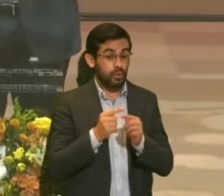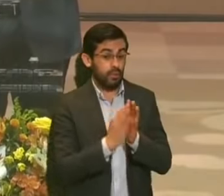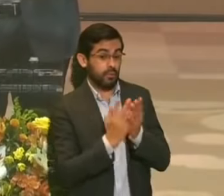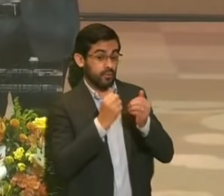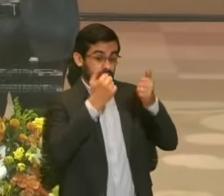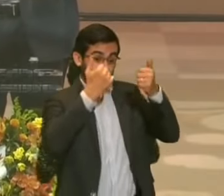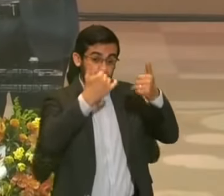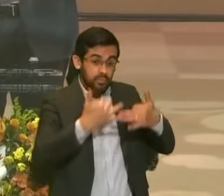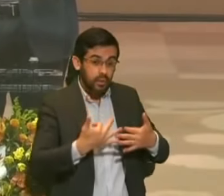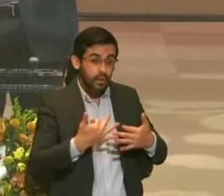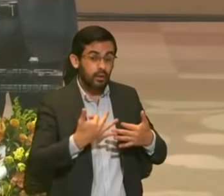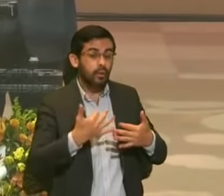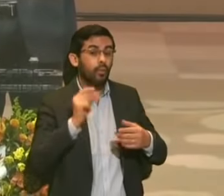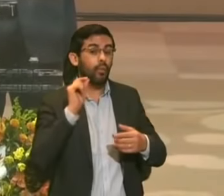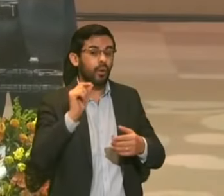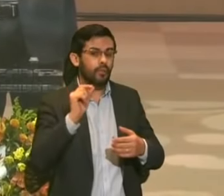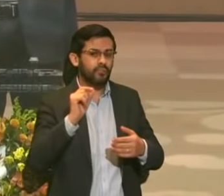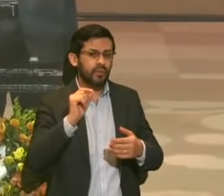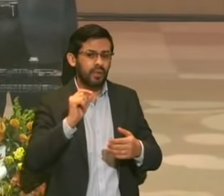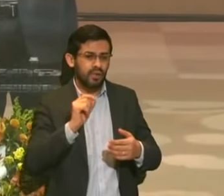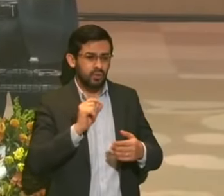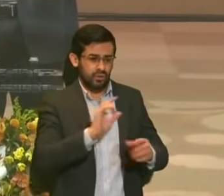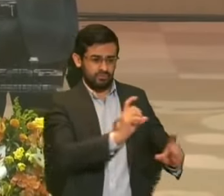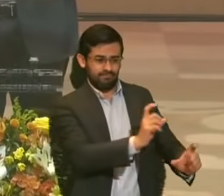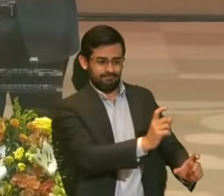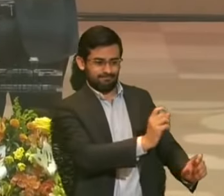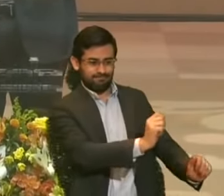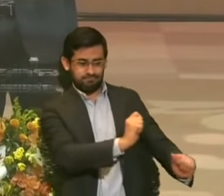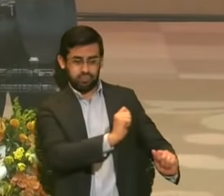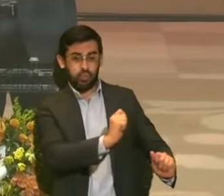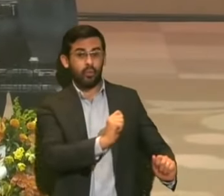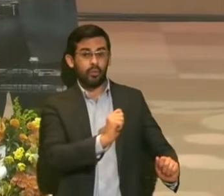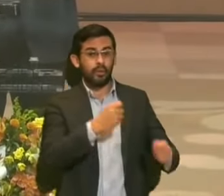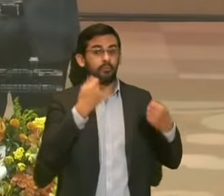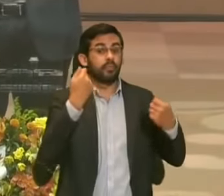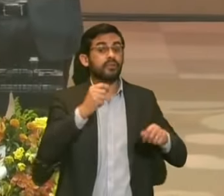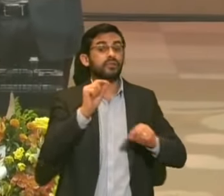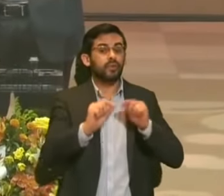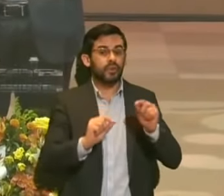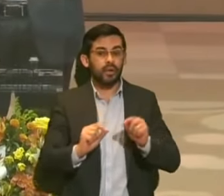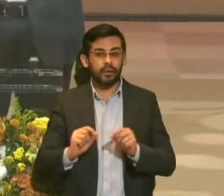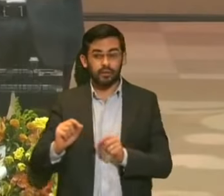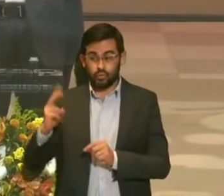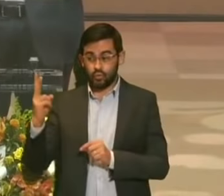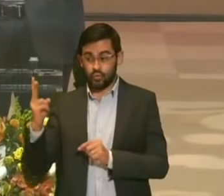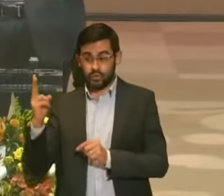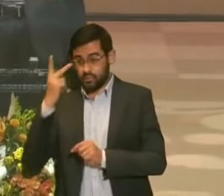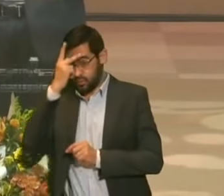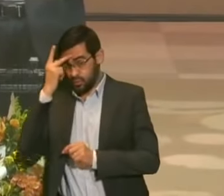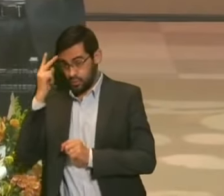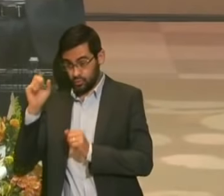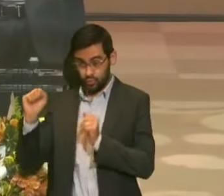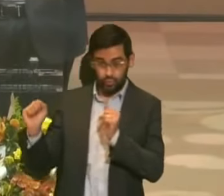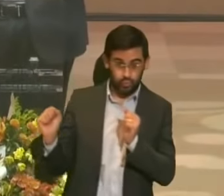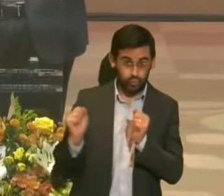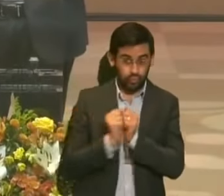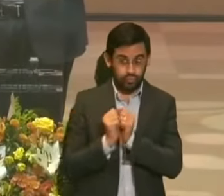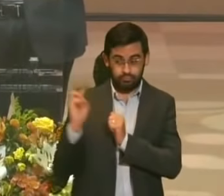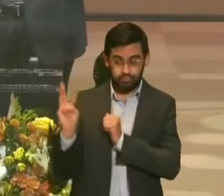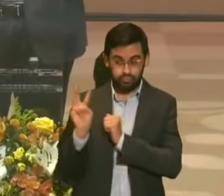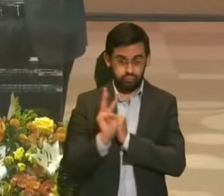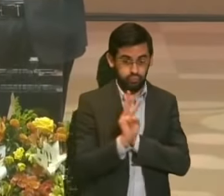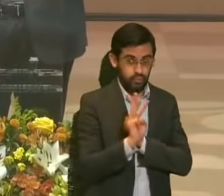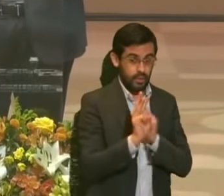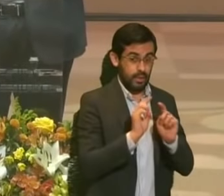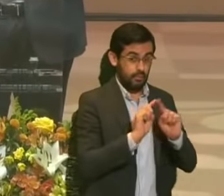escrituras sagradas. Elas dizem: qualquer acusação precisa ser confirmada pela palavra de pelo menos duas testemunhas. Mas